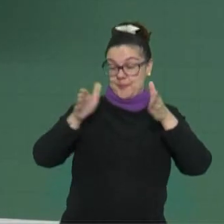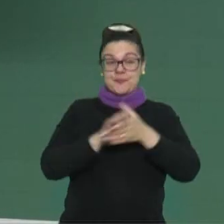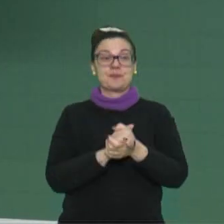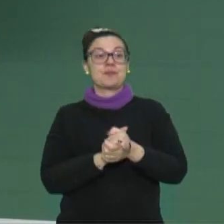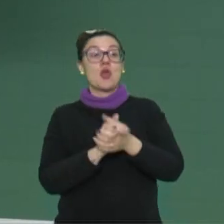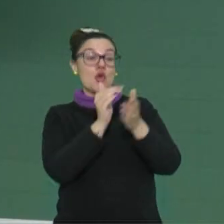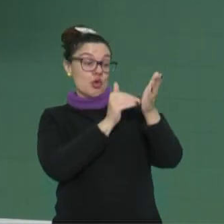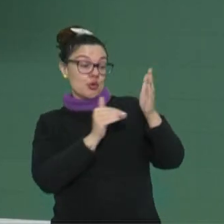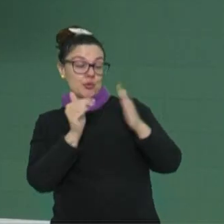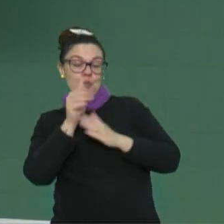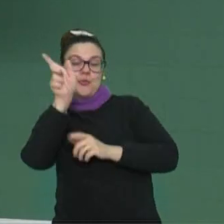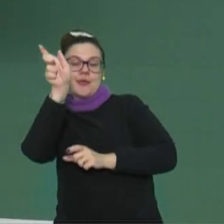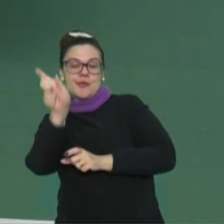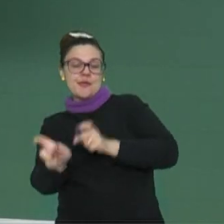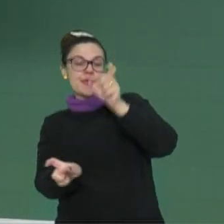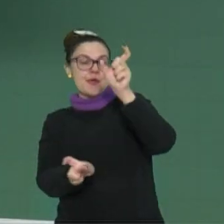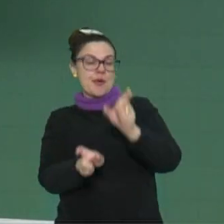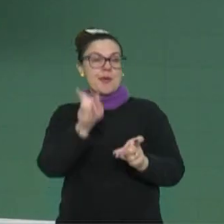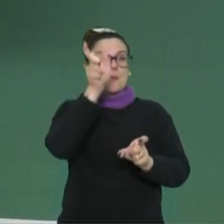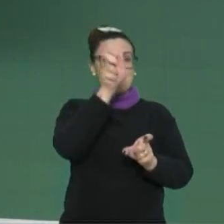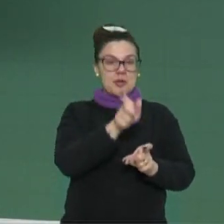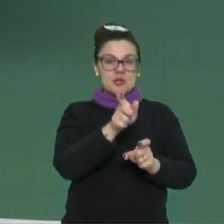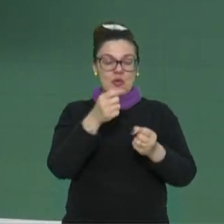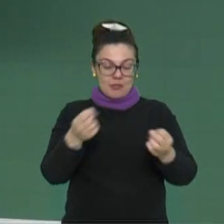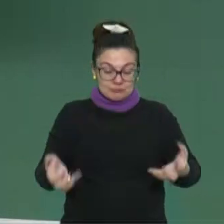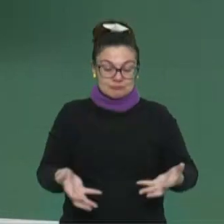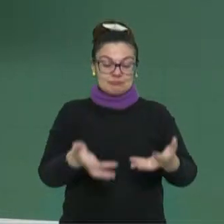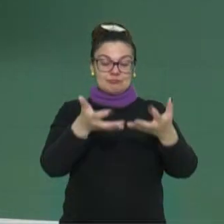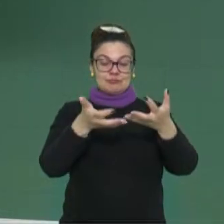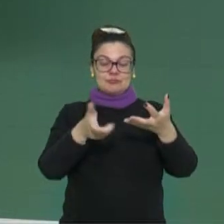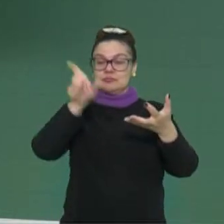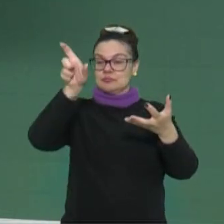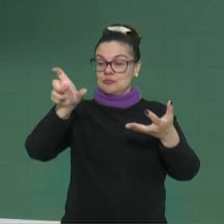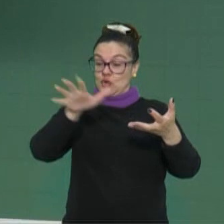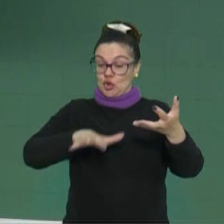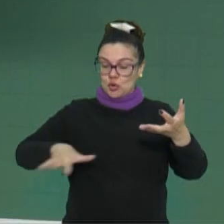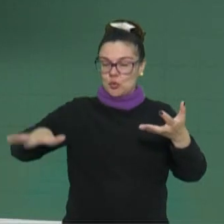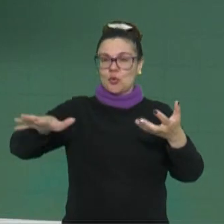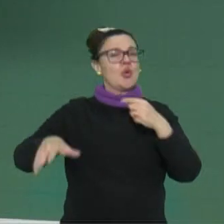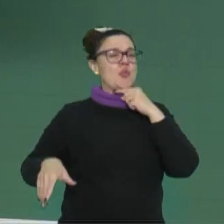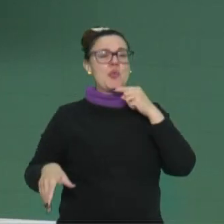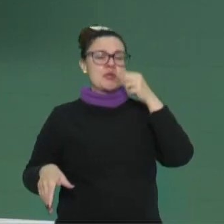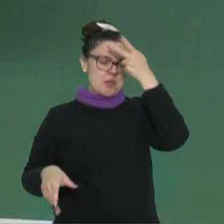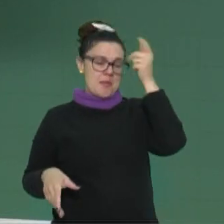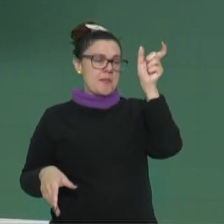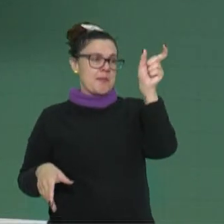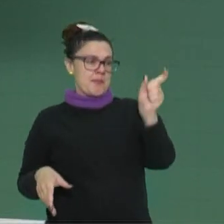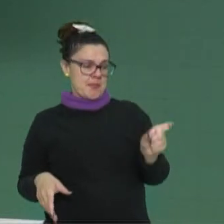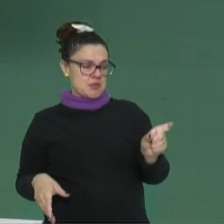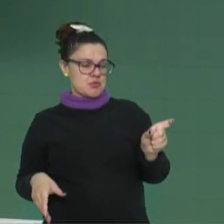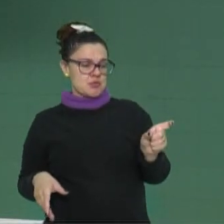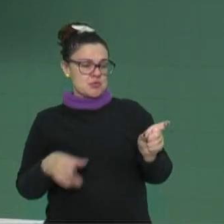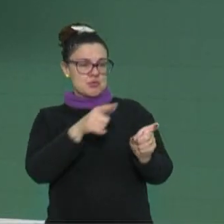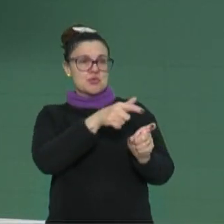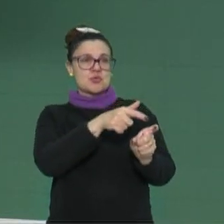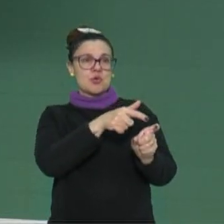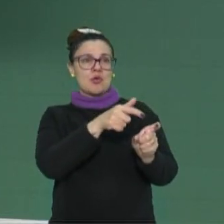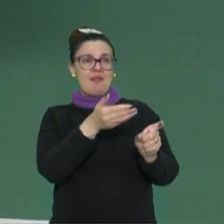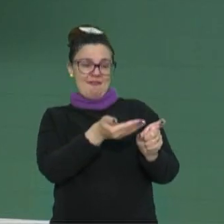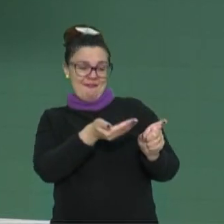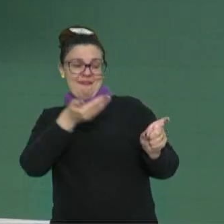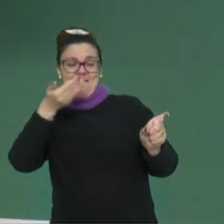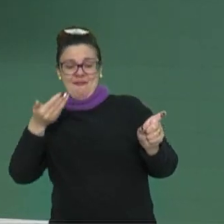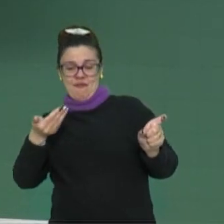Todo indivíduo se constitui a partir de um coletivo. Ou seja, eu não poderia entender o ser humano no seu aspecto ético fora